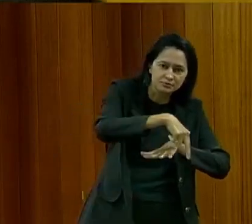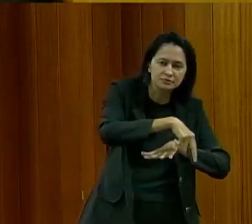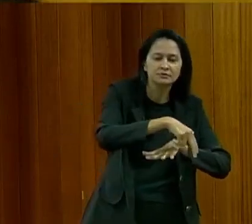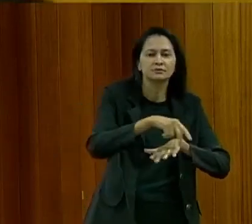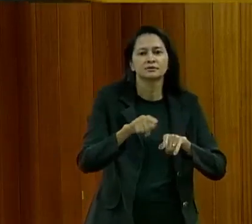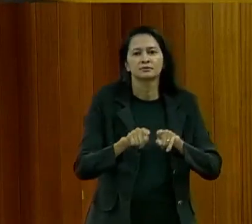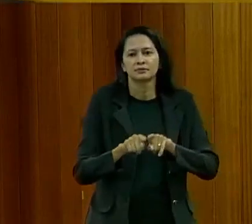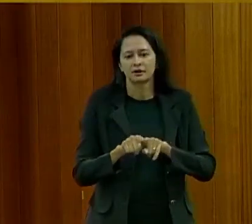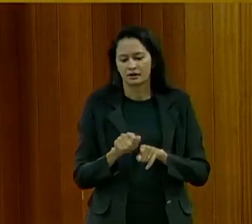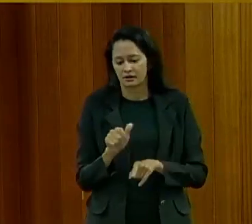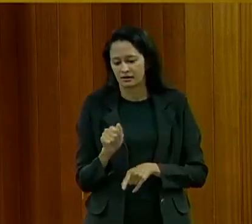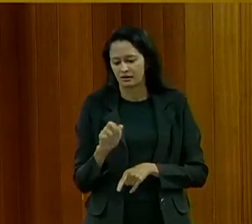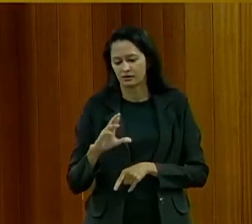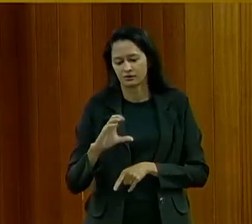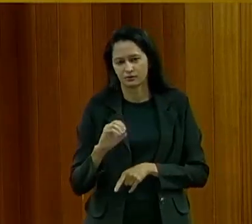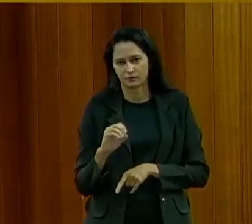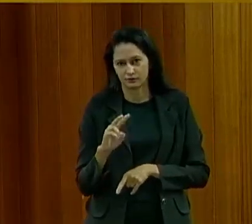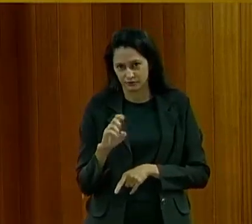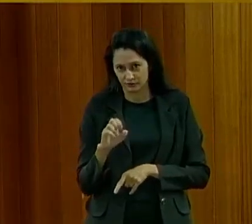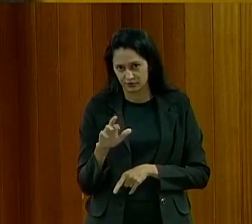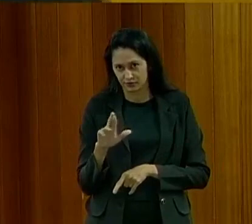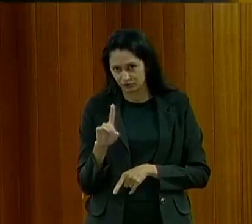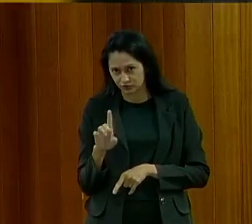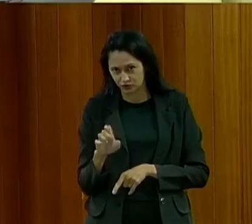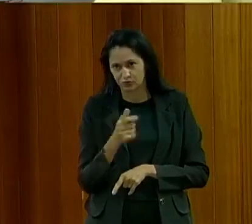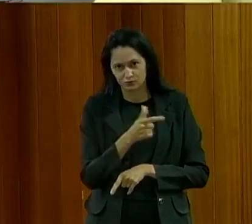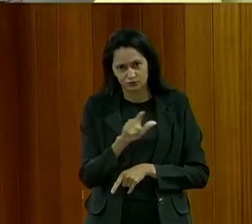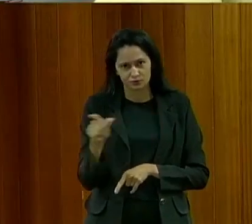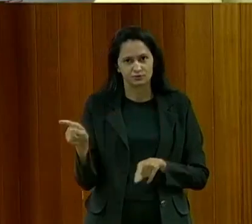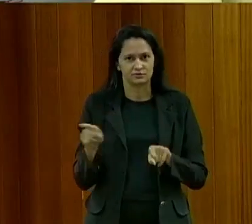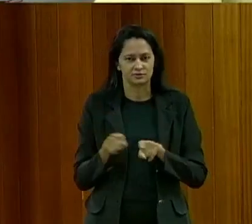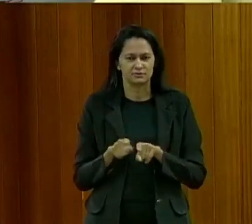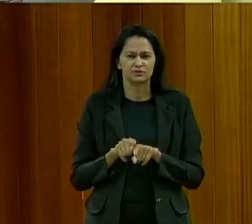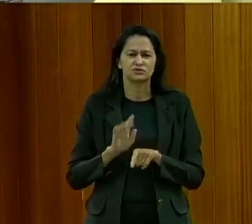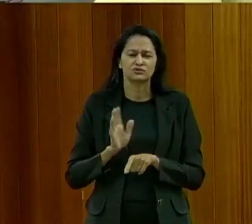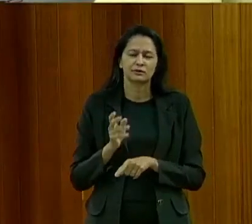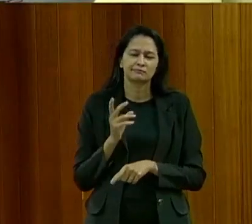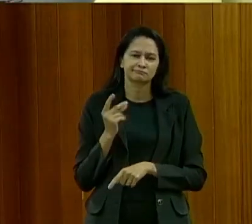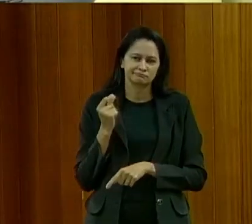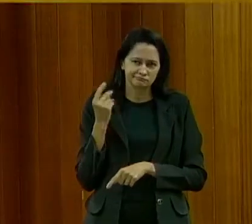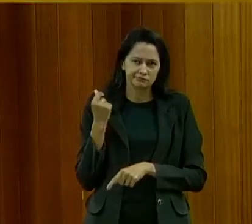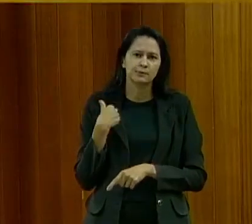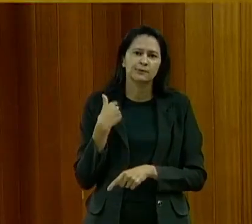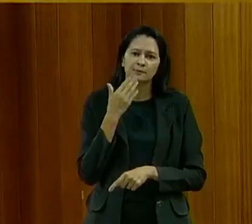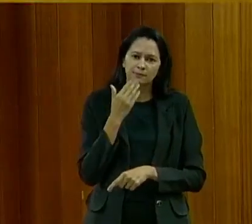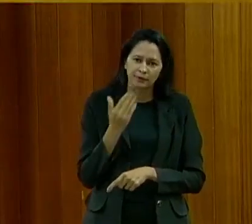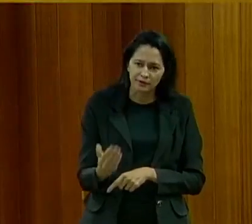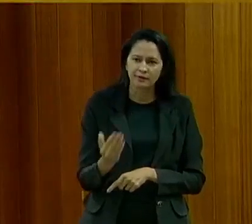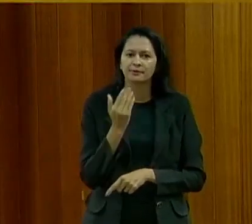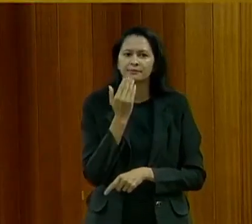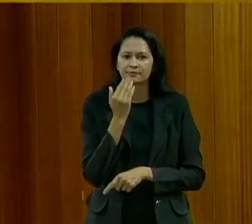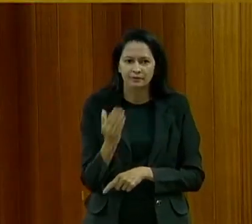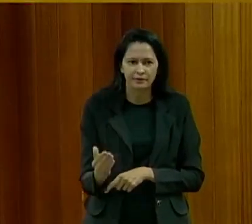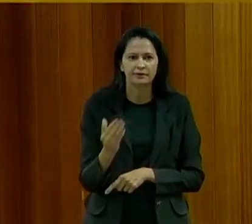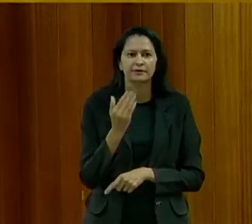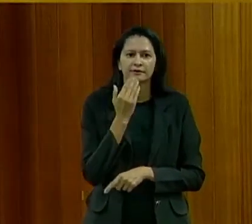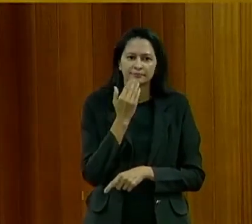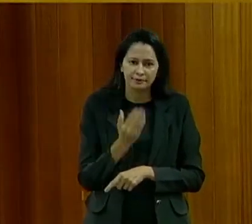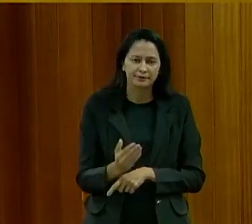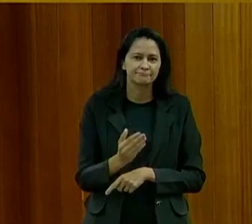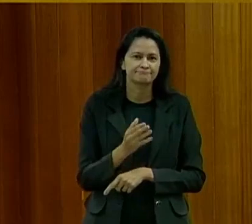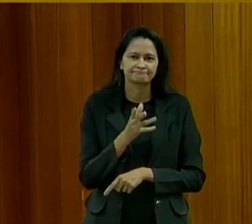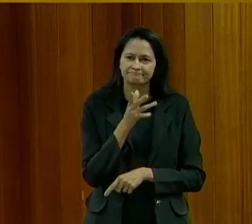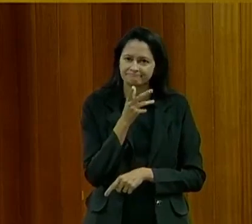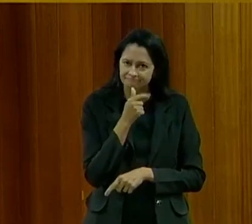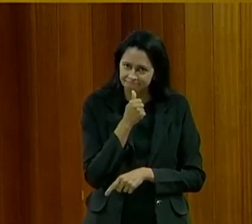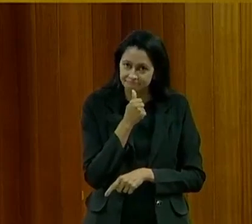Ateneu. Já há muito tempo estou pedindo a implantação da sinalização de trânsito desses dois locais, desses três locais, e